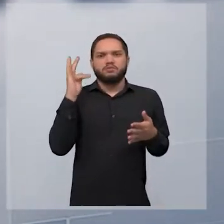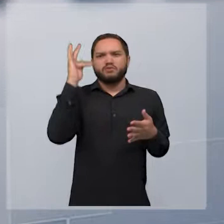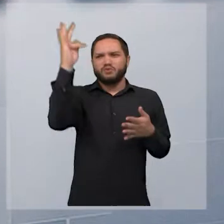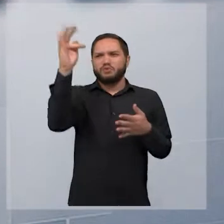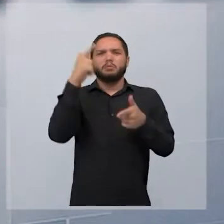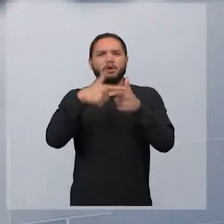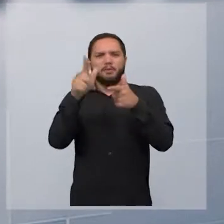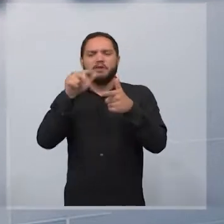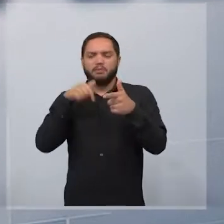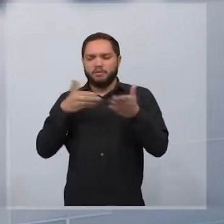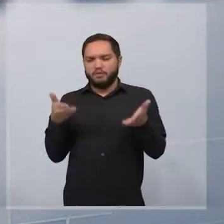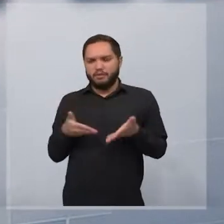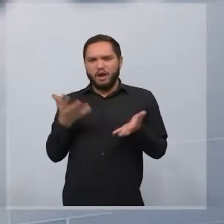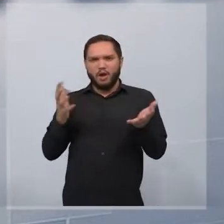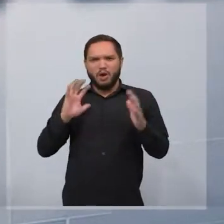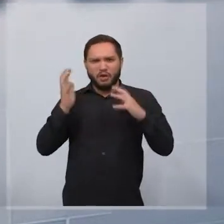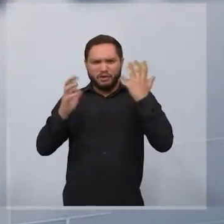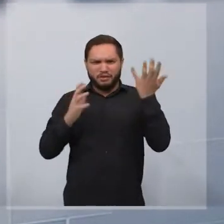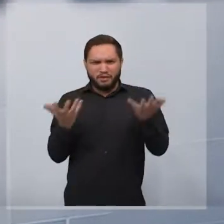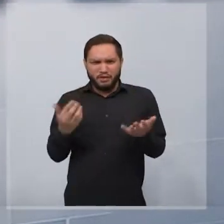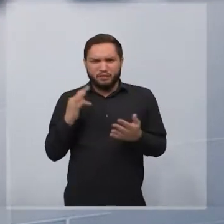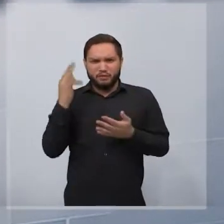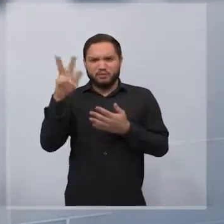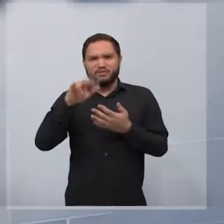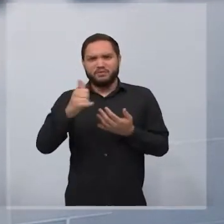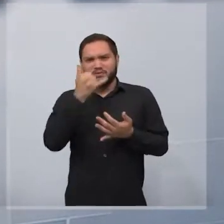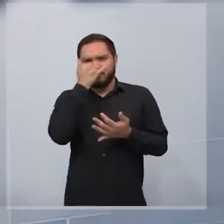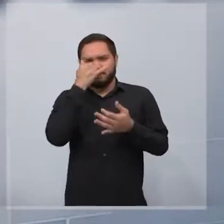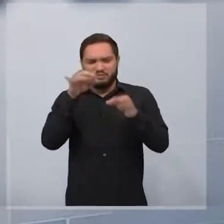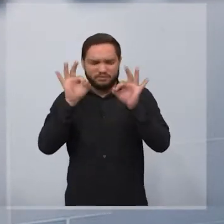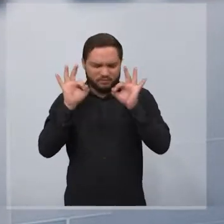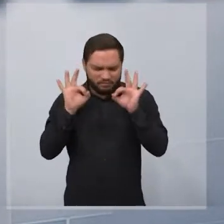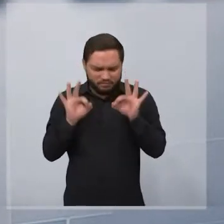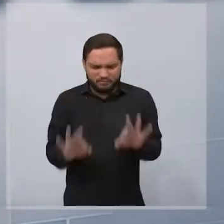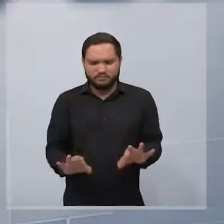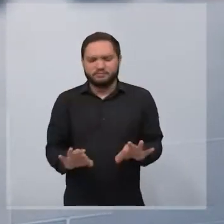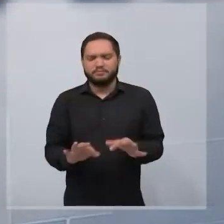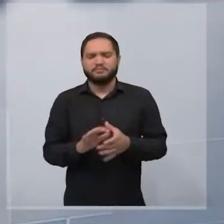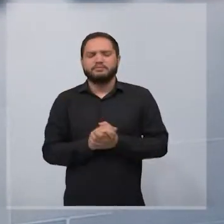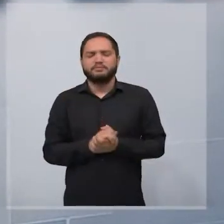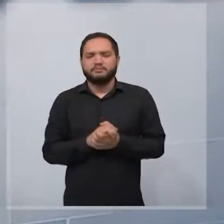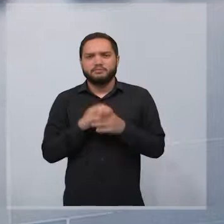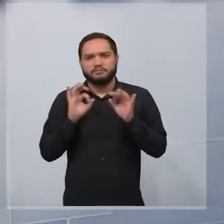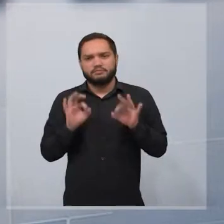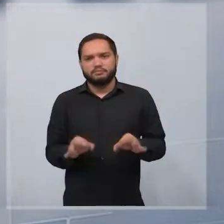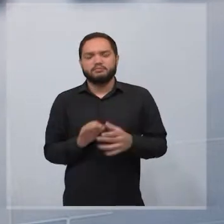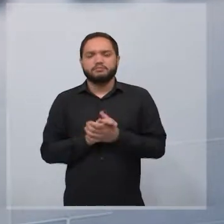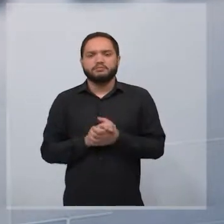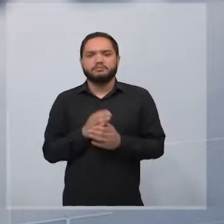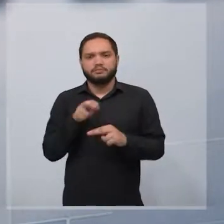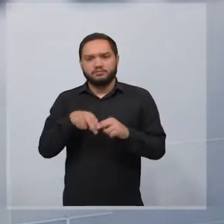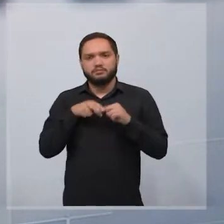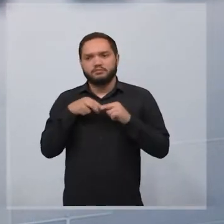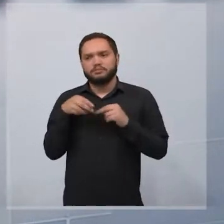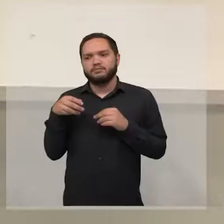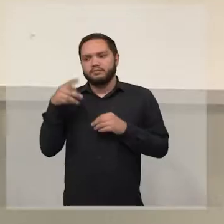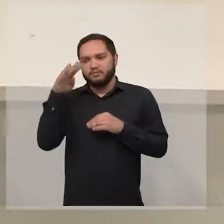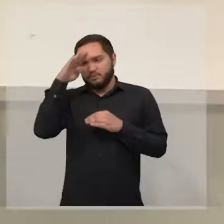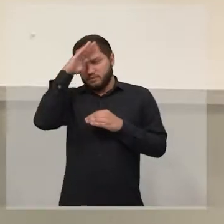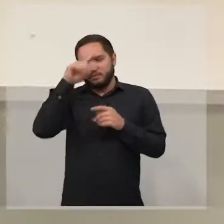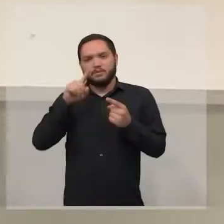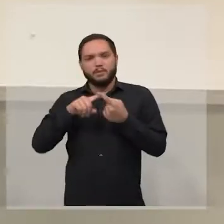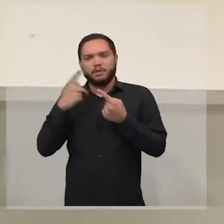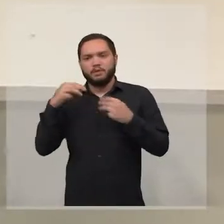como essa que o presidente Bolsonaro está a anunciar através do seu ministro da Educação. Concomitante aos